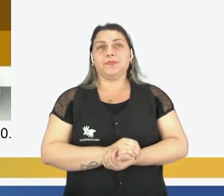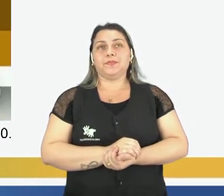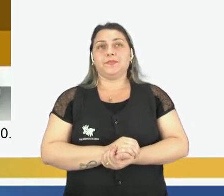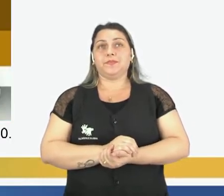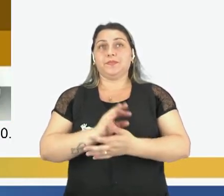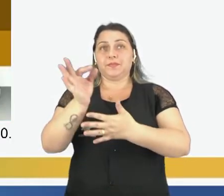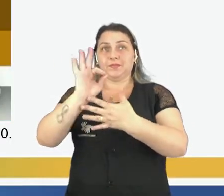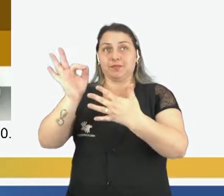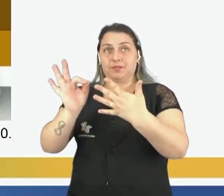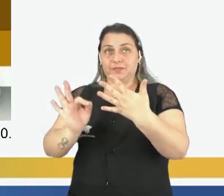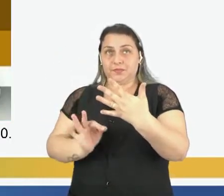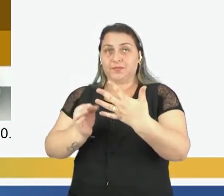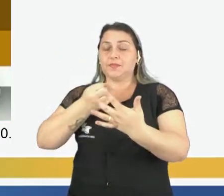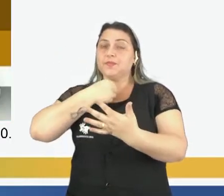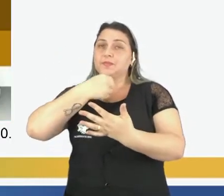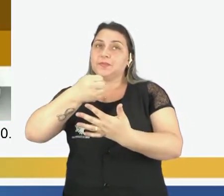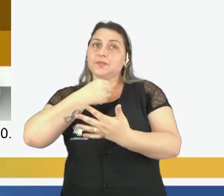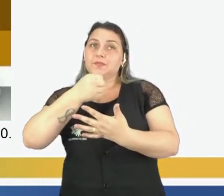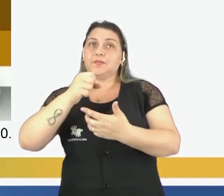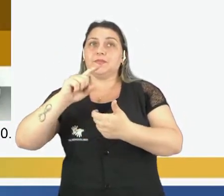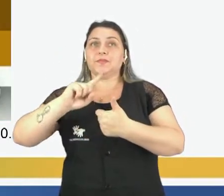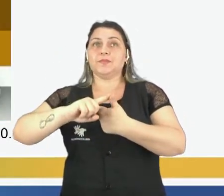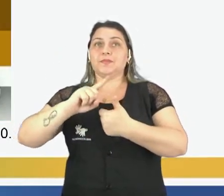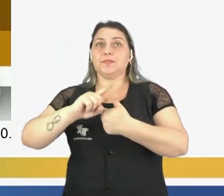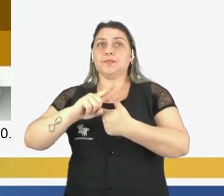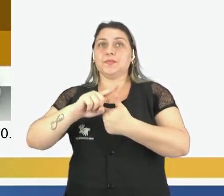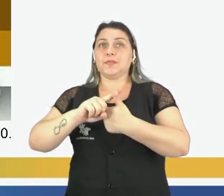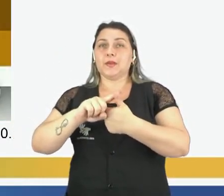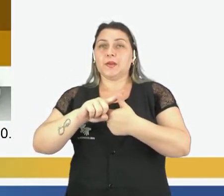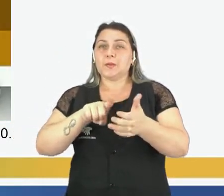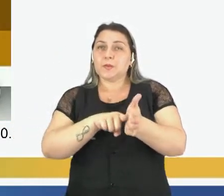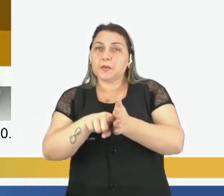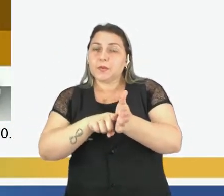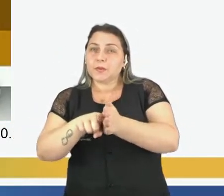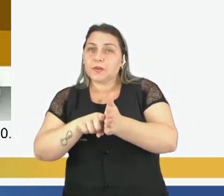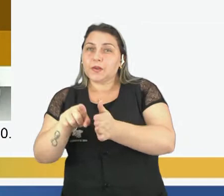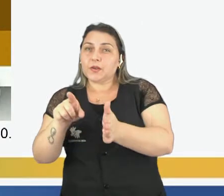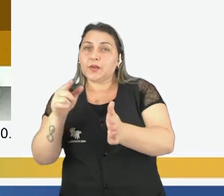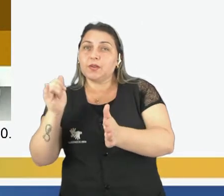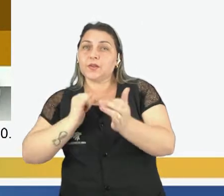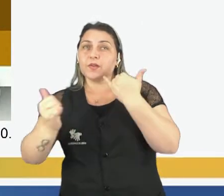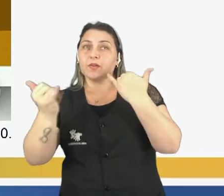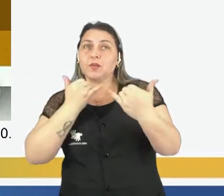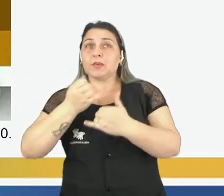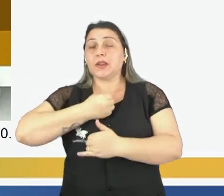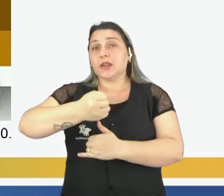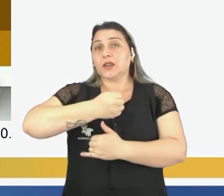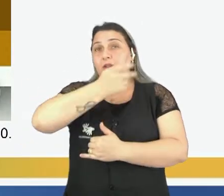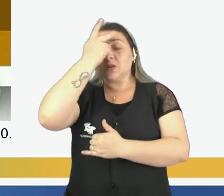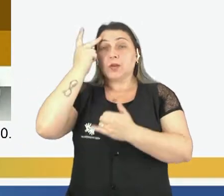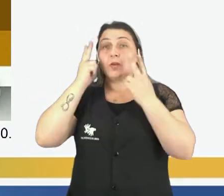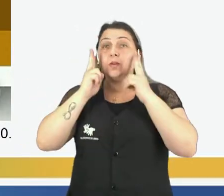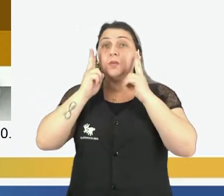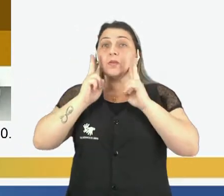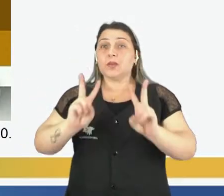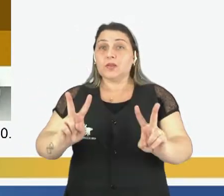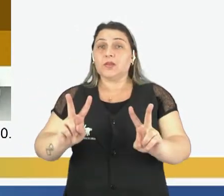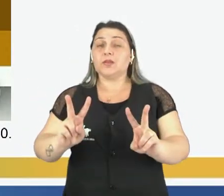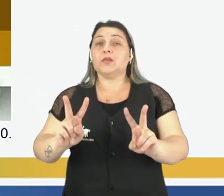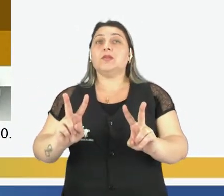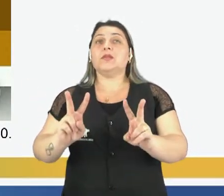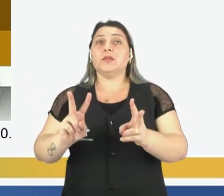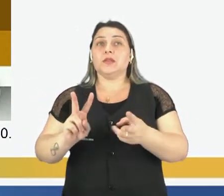Os elementos da reportagem são levantamento de dados, entrevistas com testemunhas ou